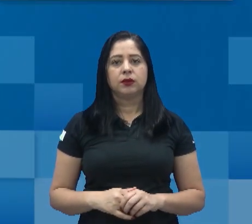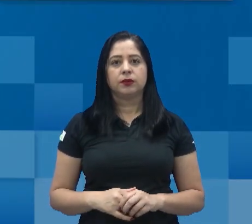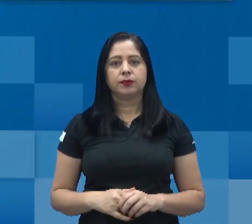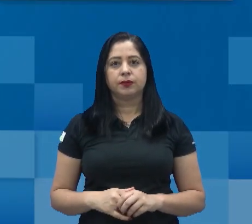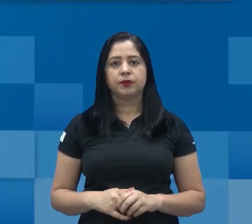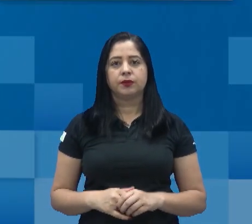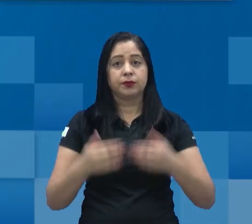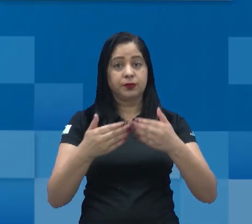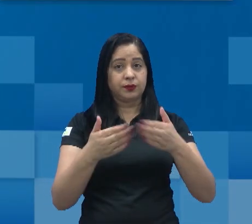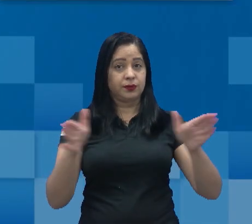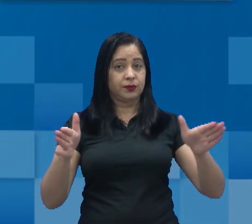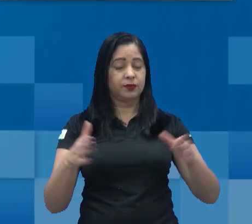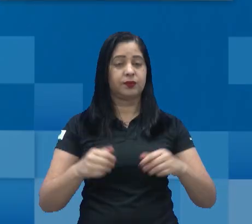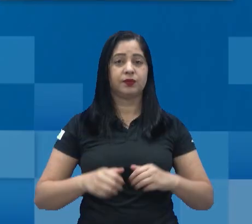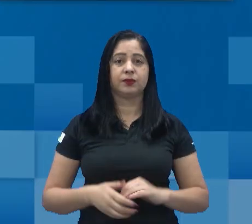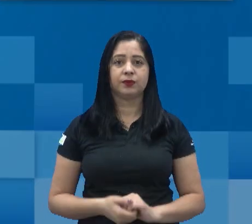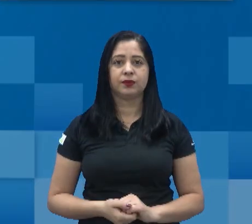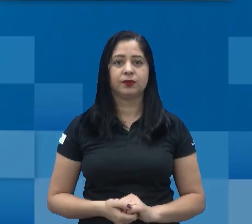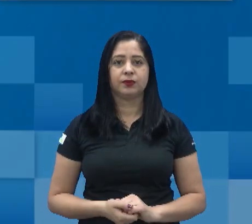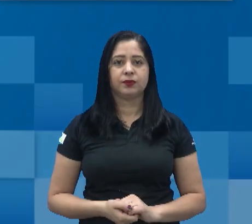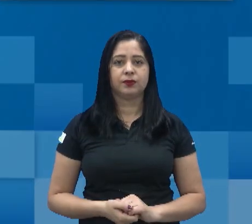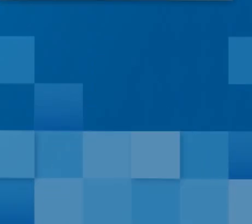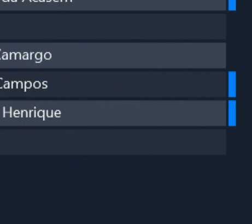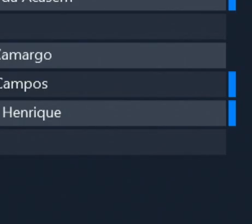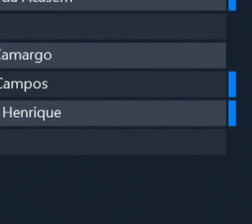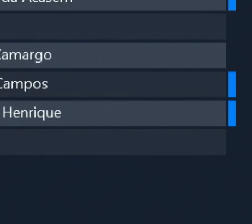Aberta a votação.